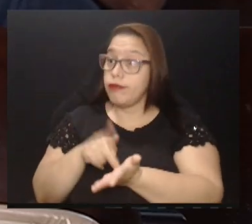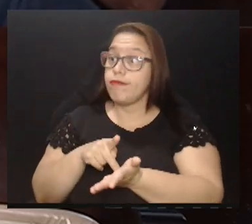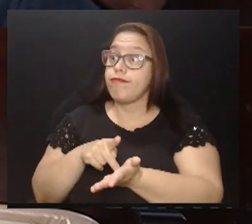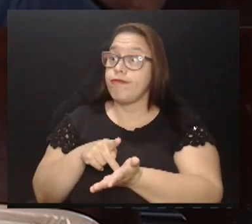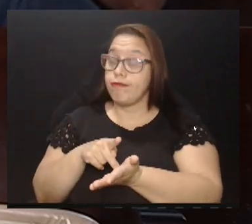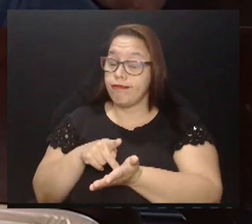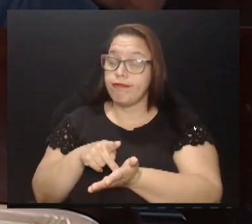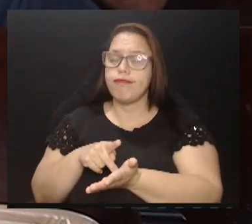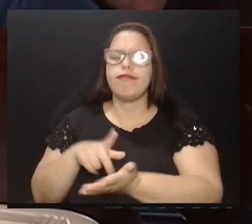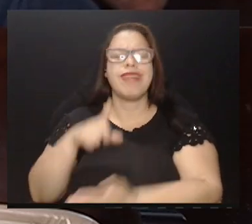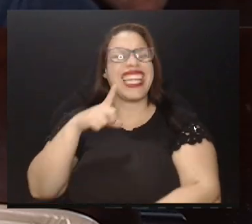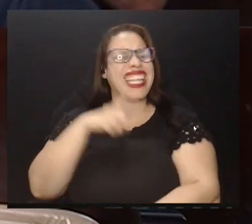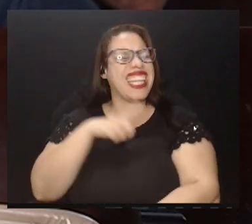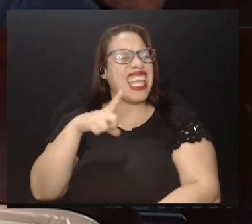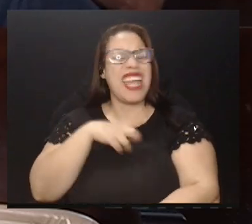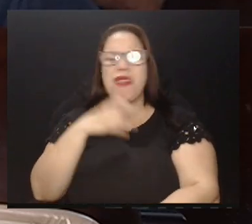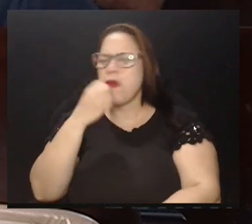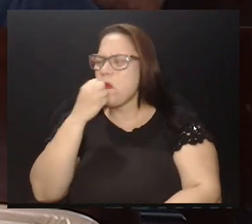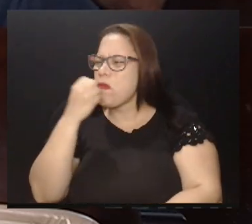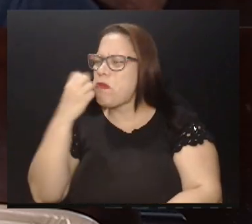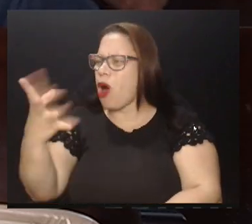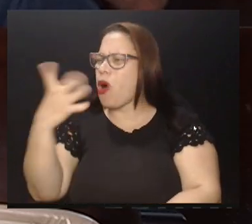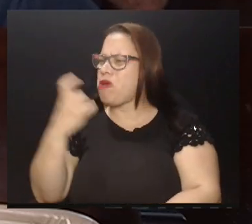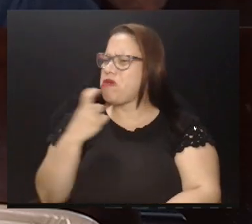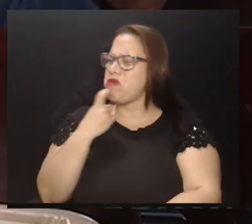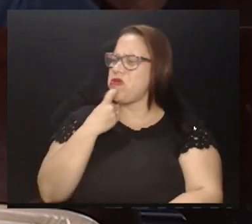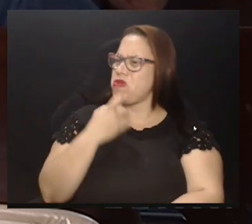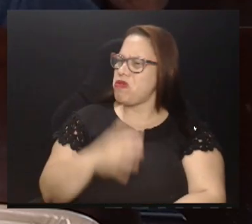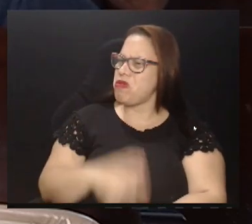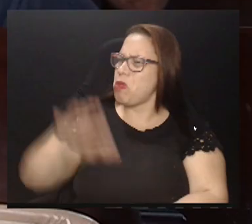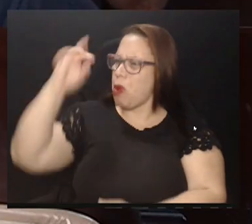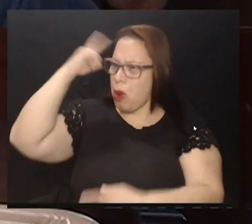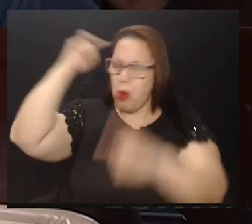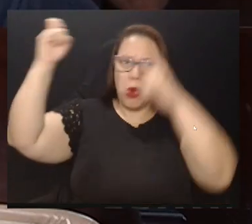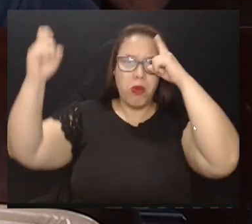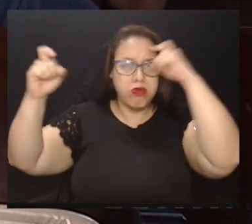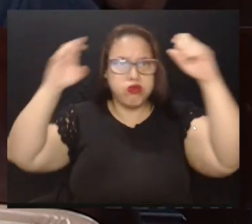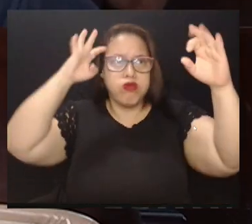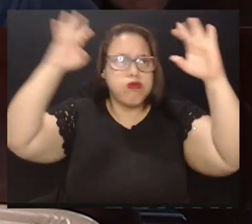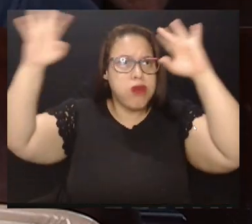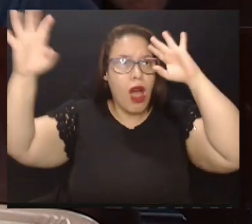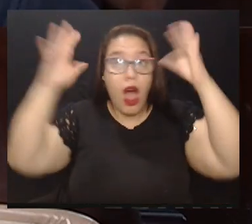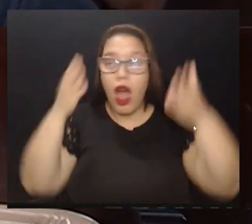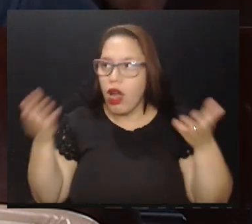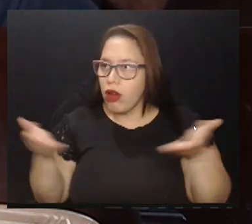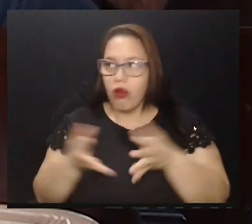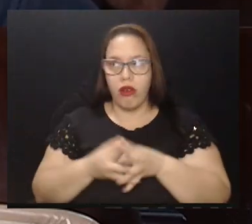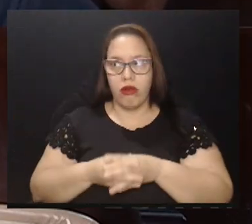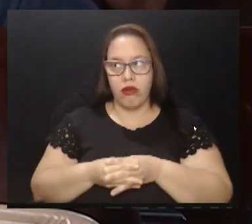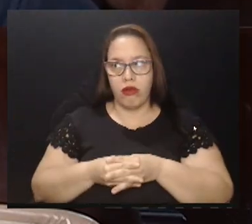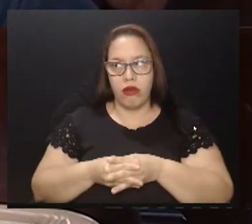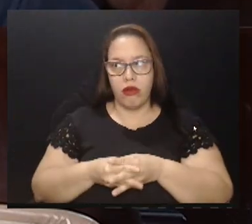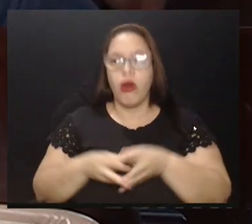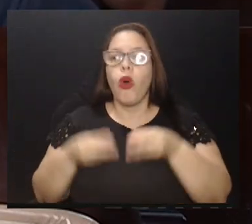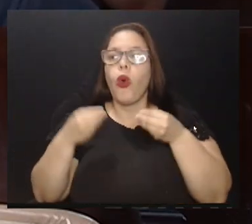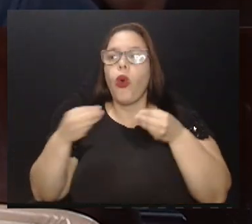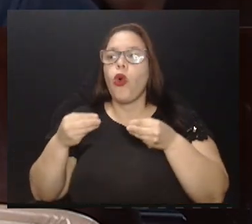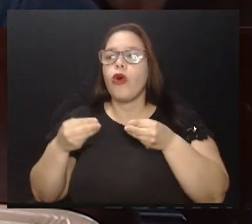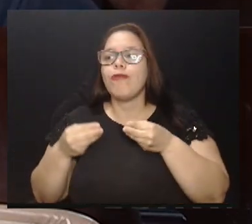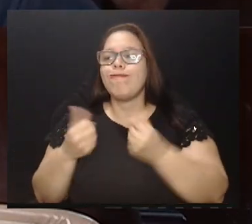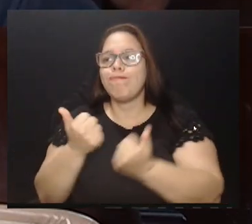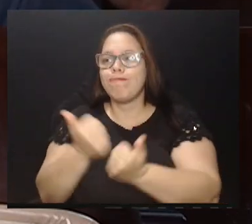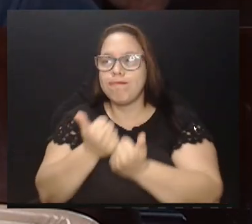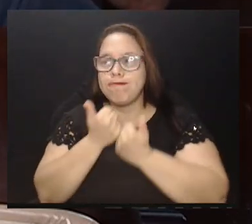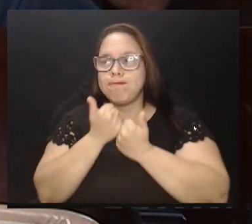boa aqui em Campinas. Muita gente criativa, sabe? Agora, como você se sustentar numa cidade como Campinas?